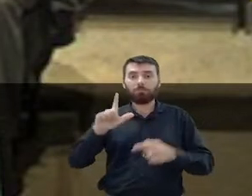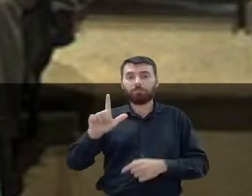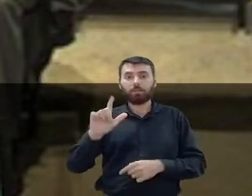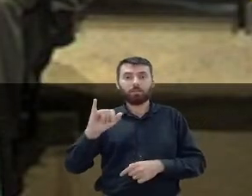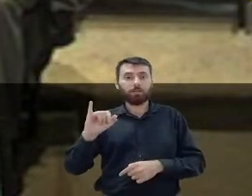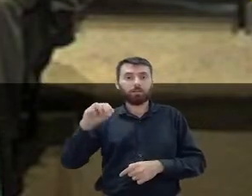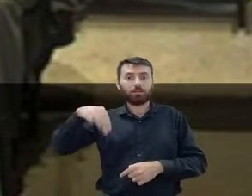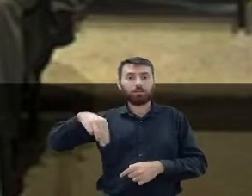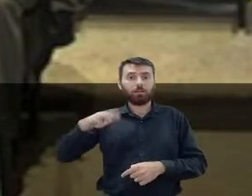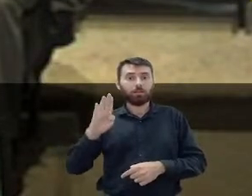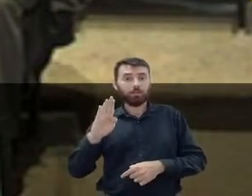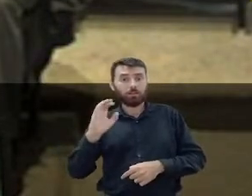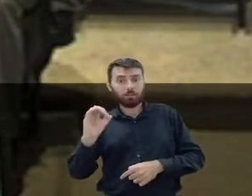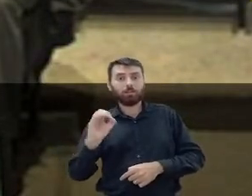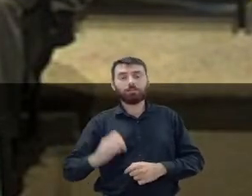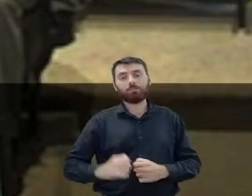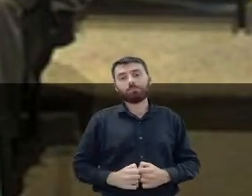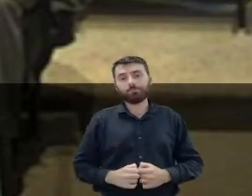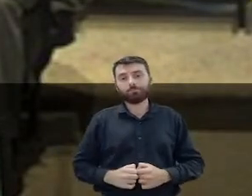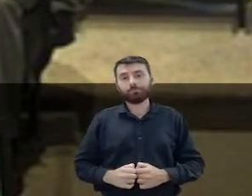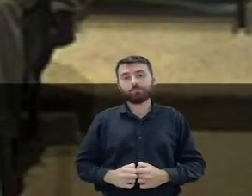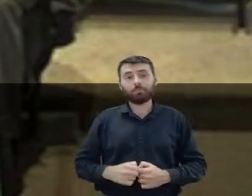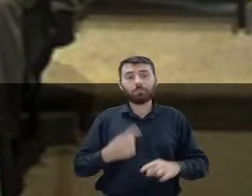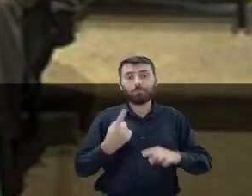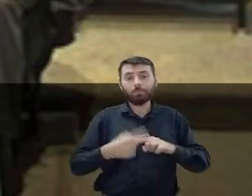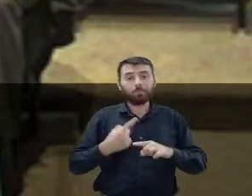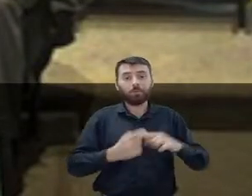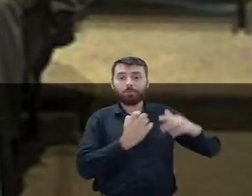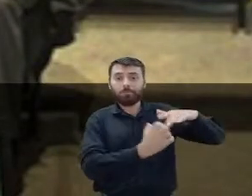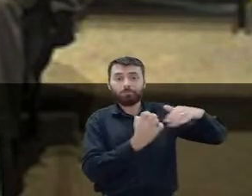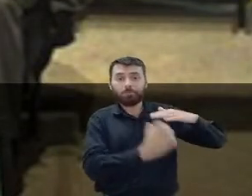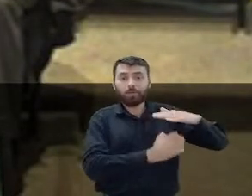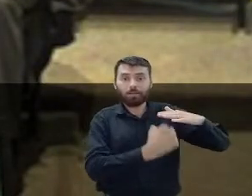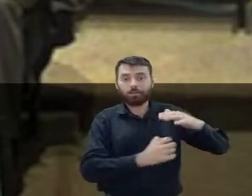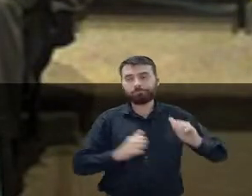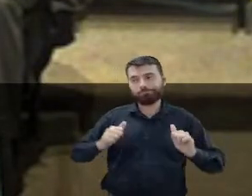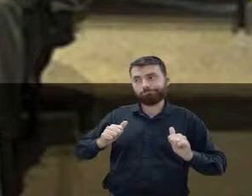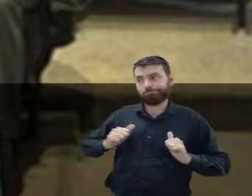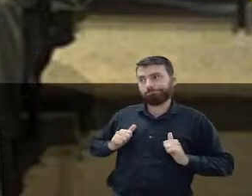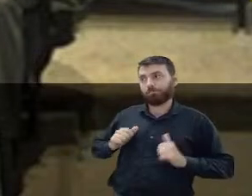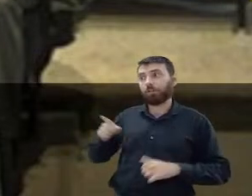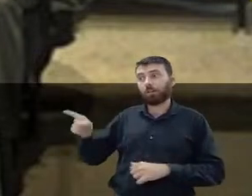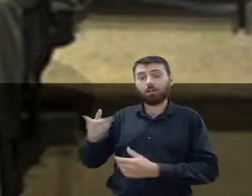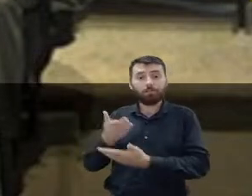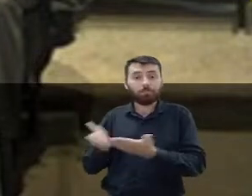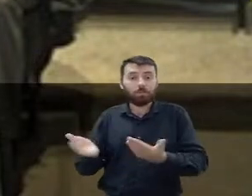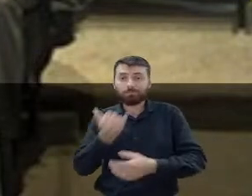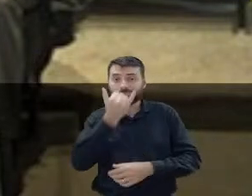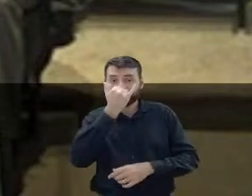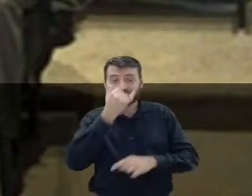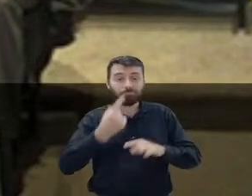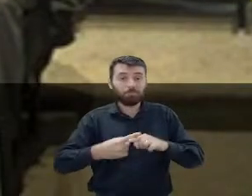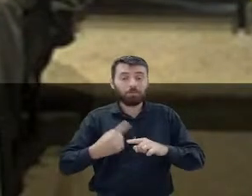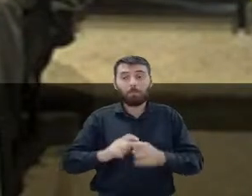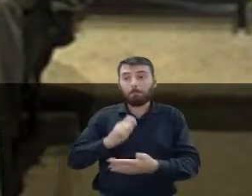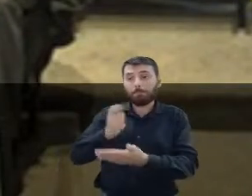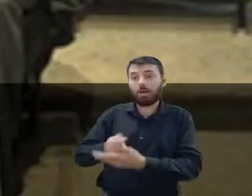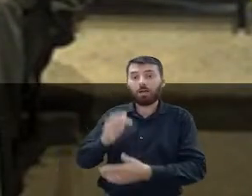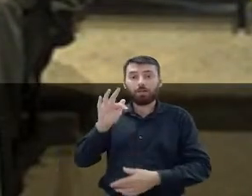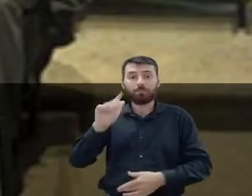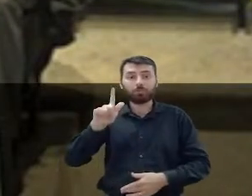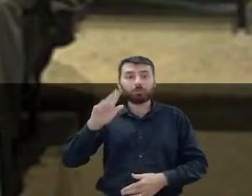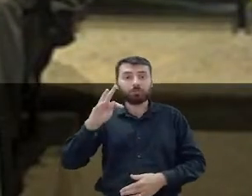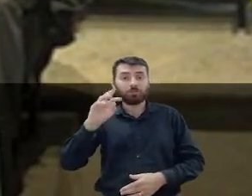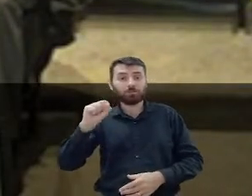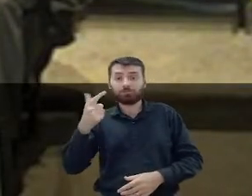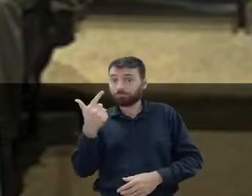que prejudica o empregado, porque ele não fica nem resguardado pela Previdência, nem pelo salário. Então,